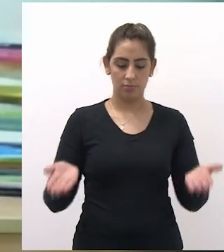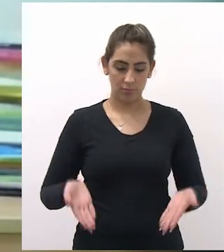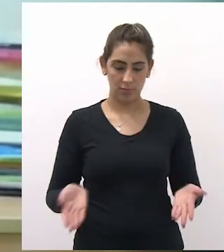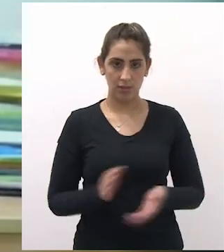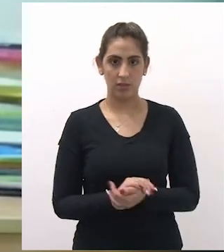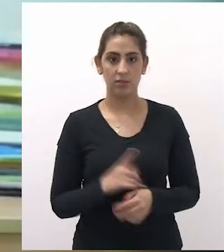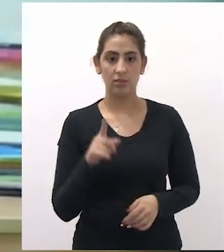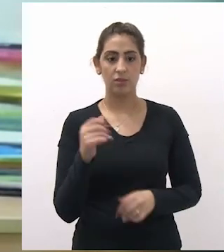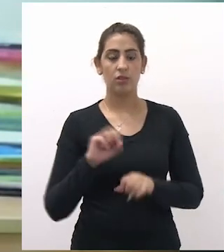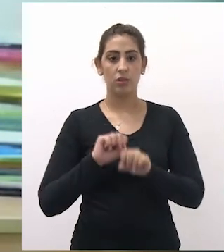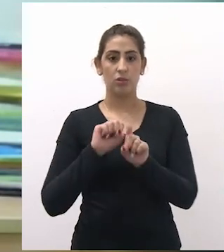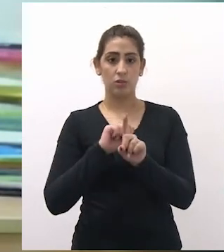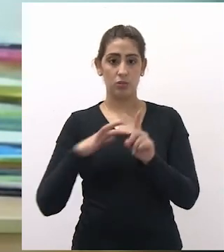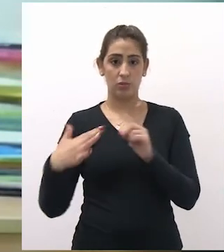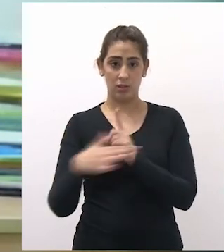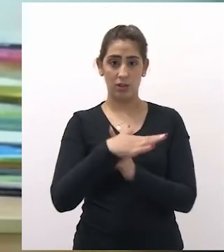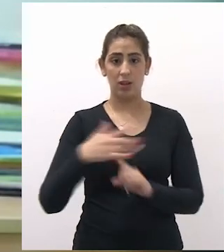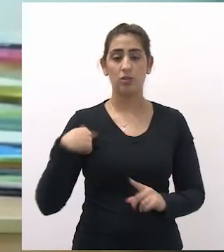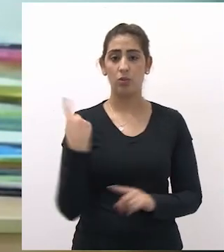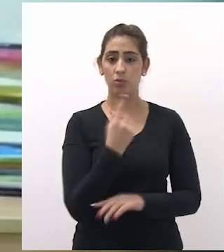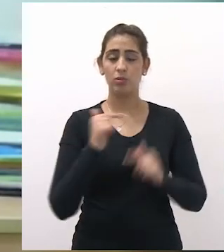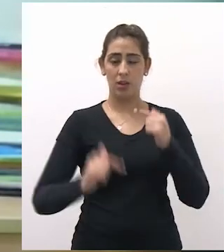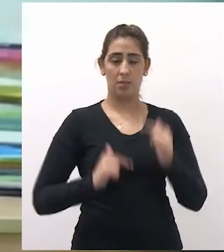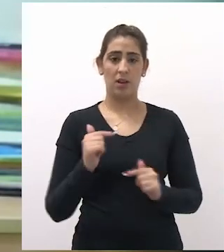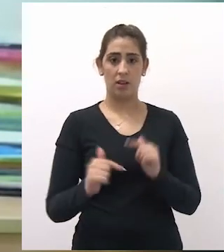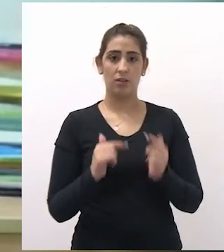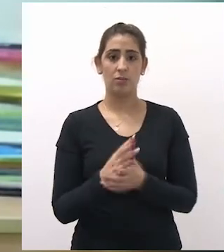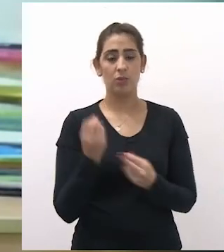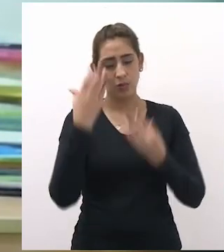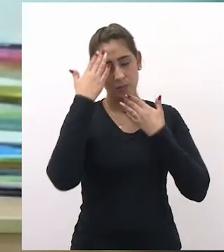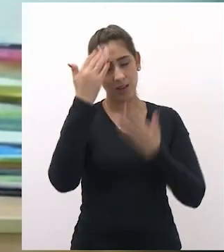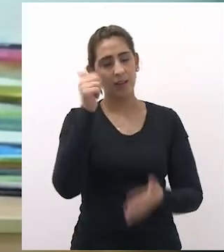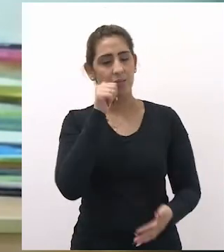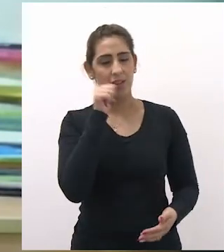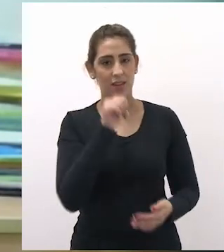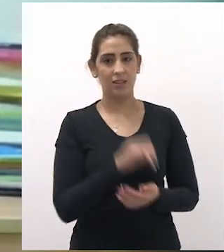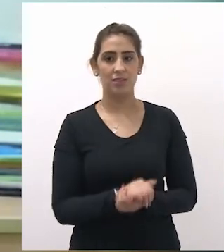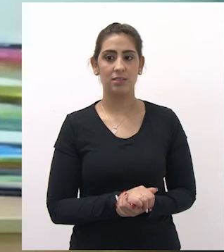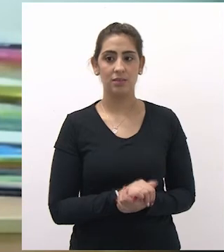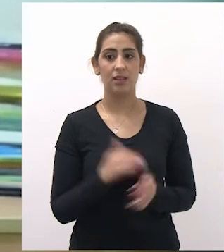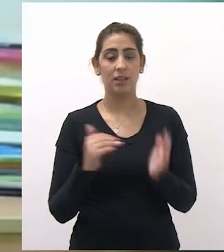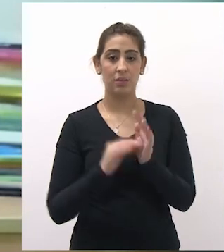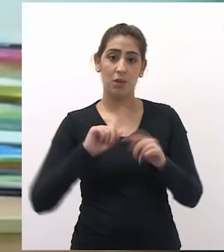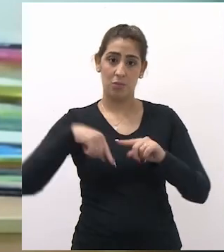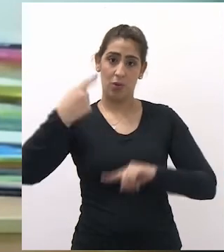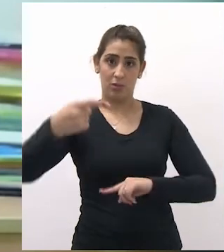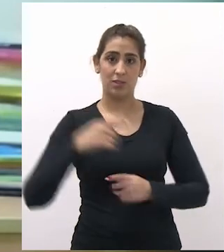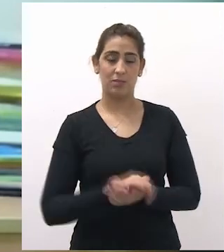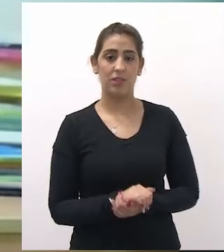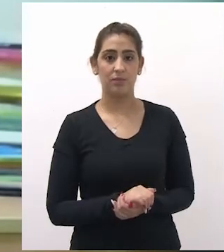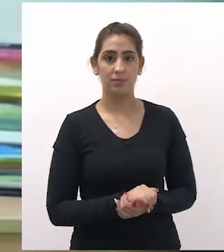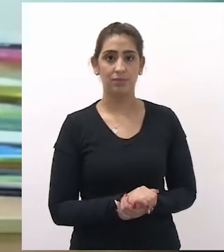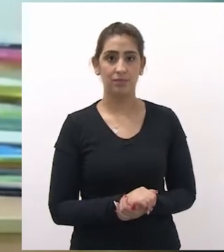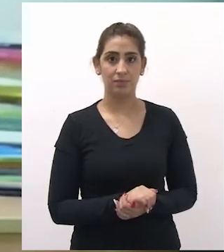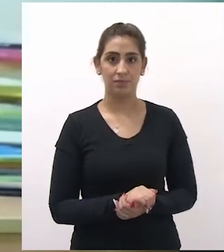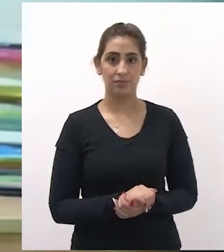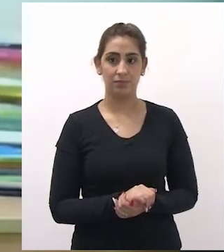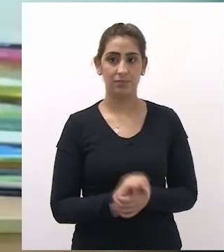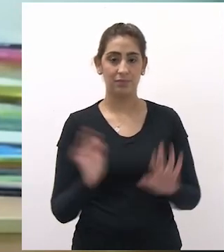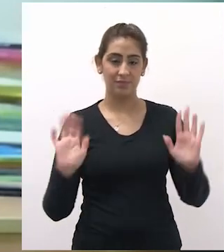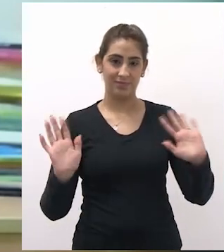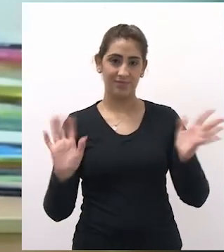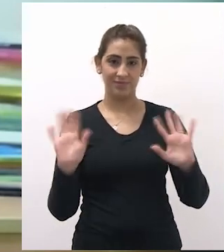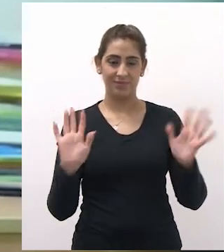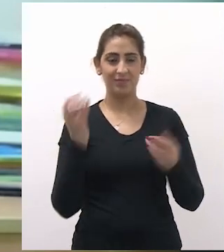na sociedade, no nosso trabalho. Gratidão, meninas, e até uma próxima. Tchau,